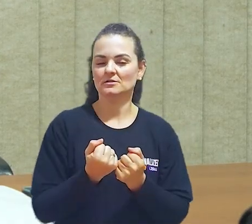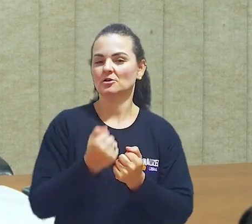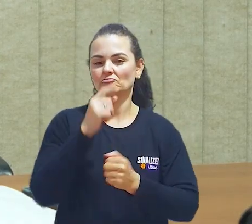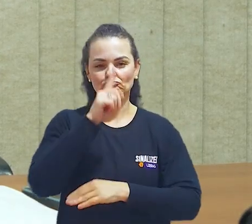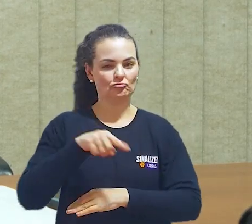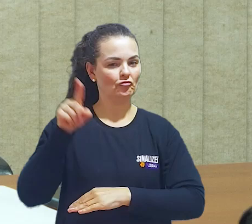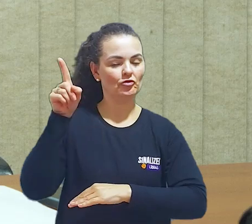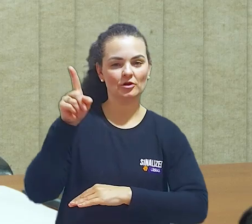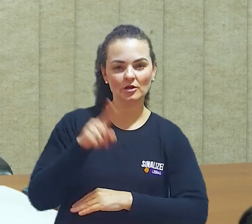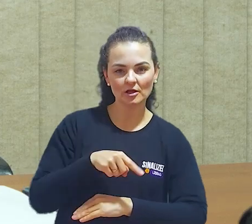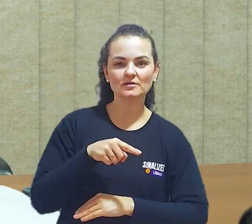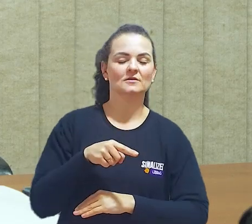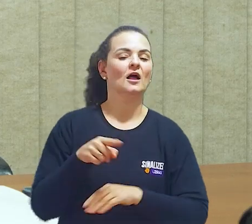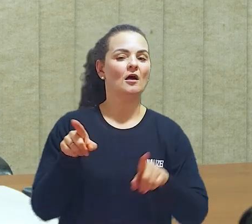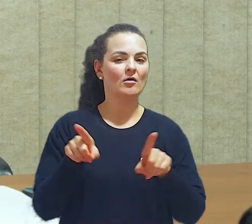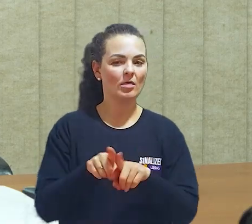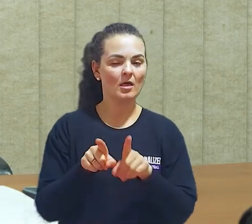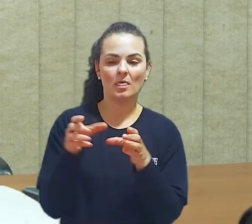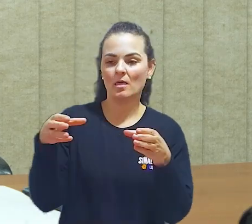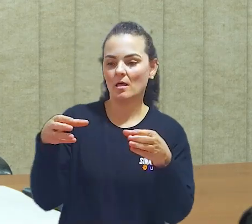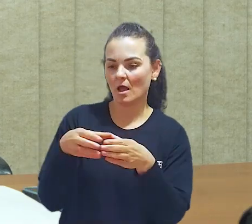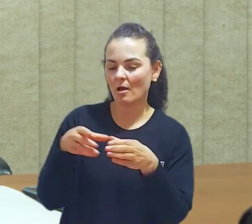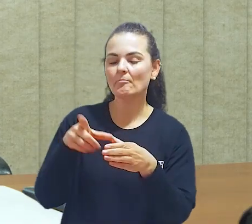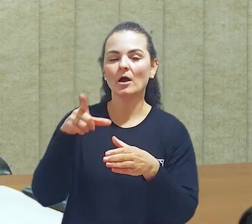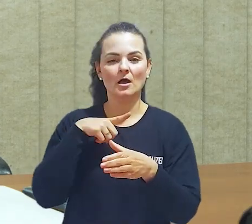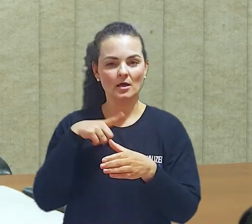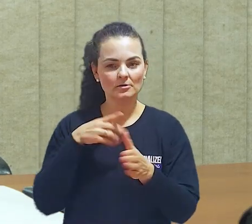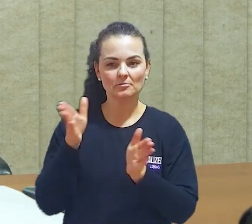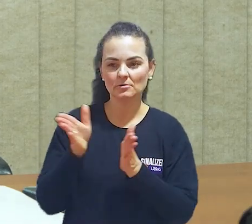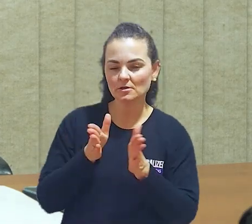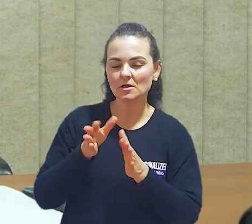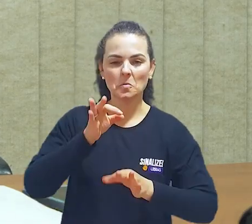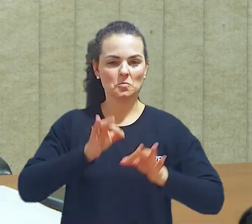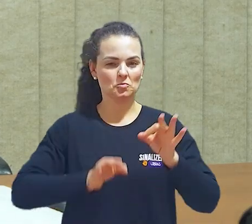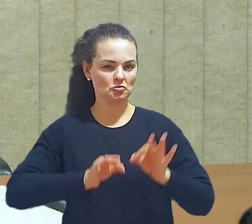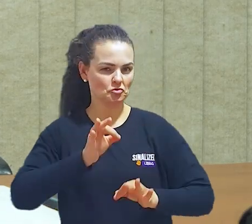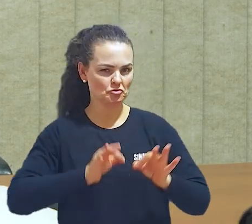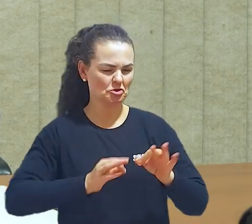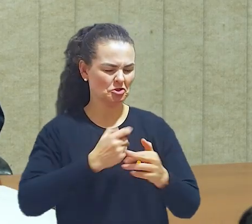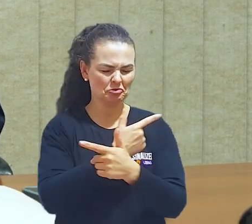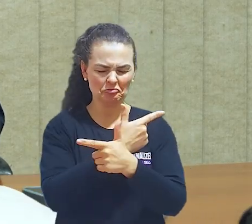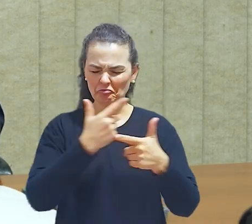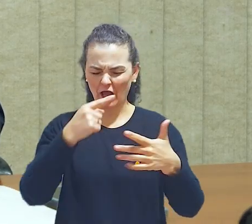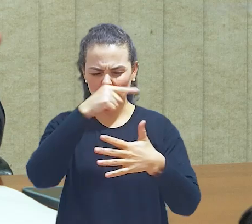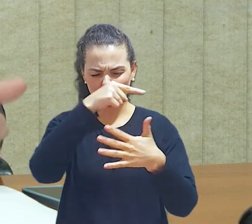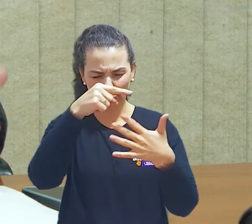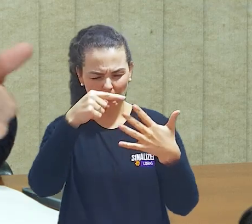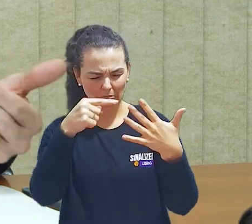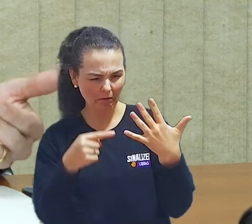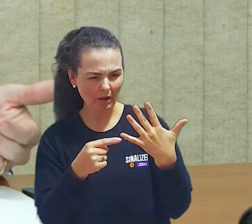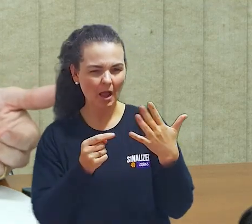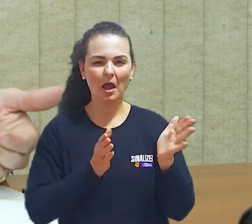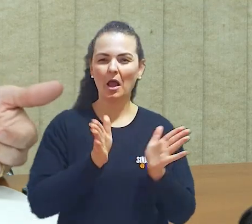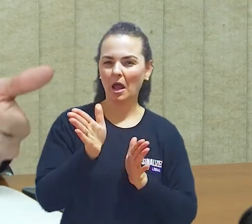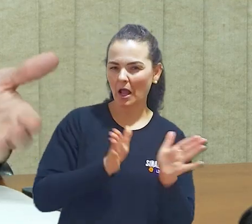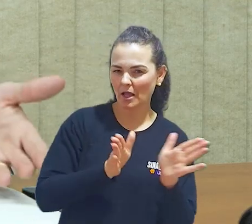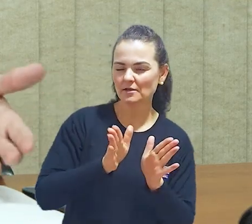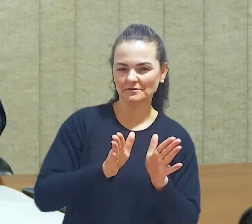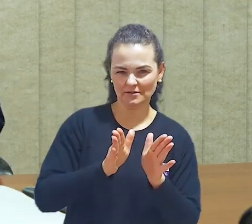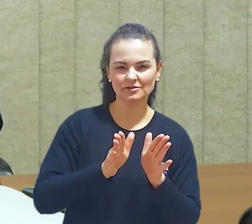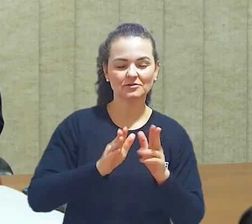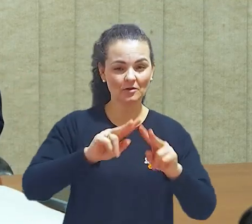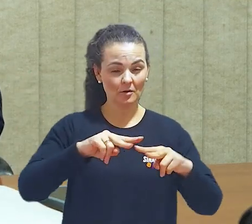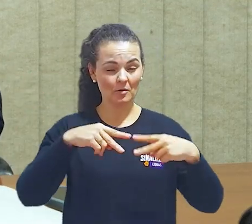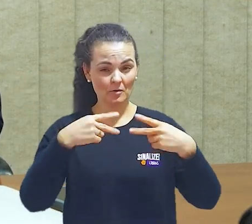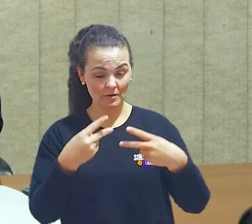acesso aos pareceres das comissões, acesso aos pareceres do jurídico, enfim, acesso ao link de transmissão